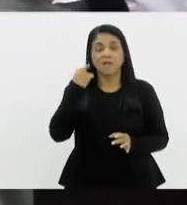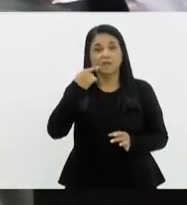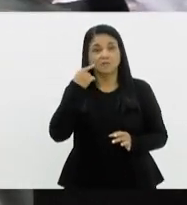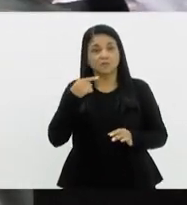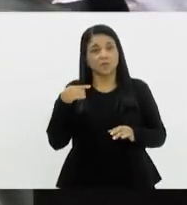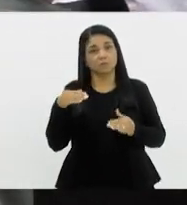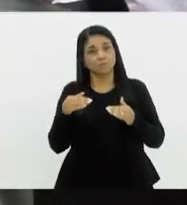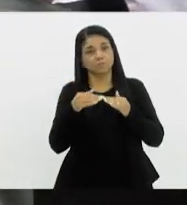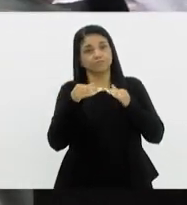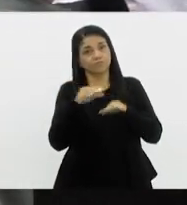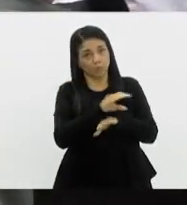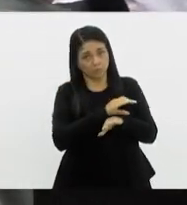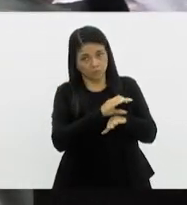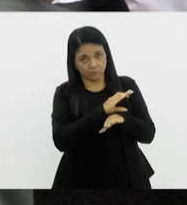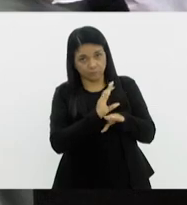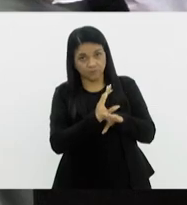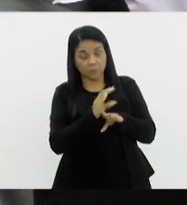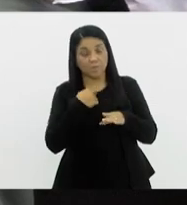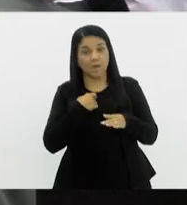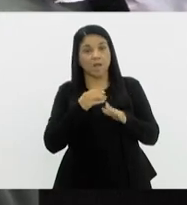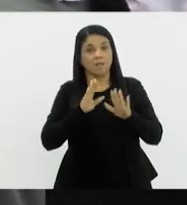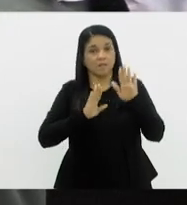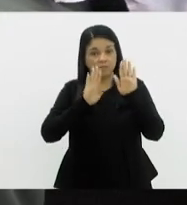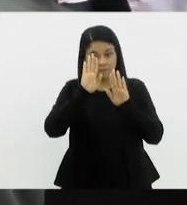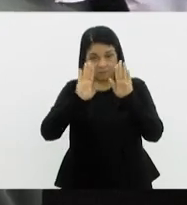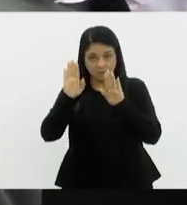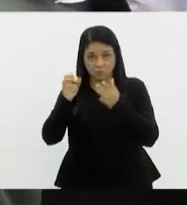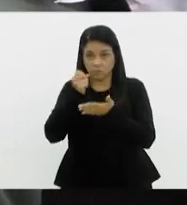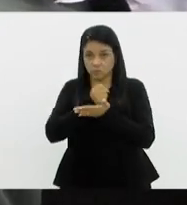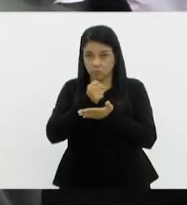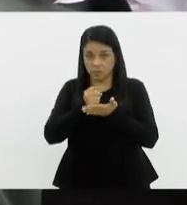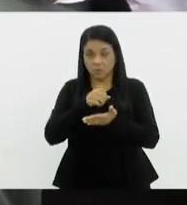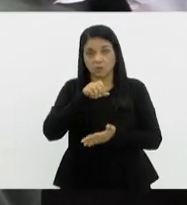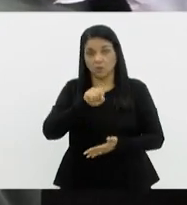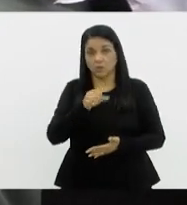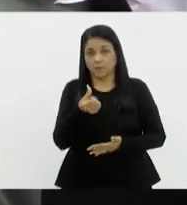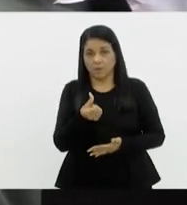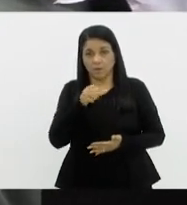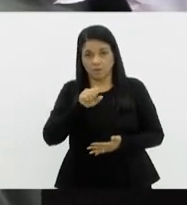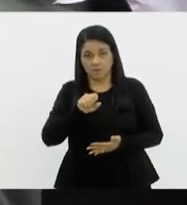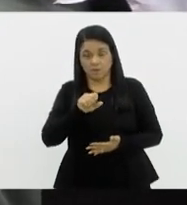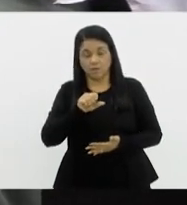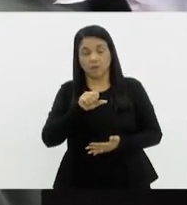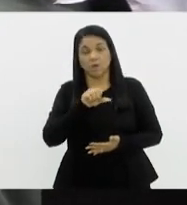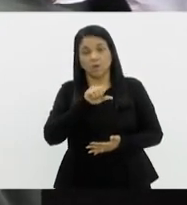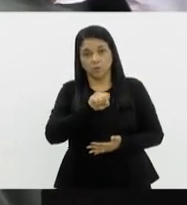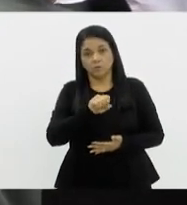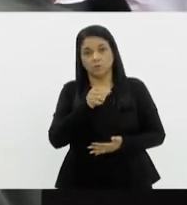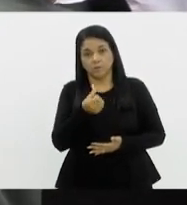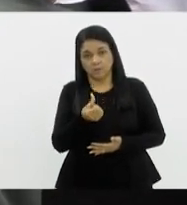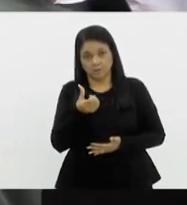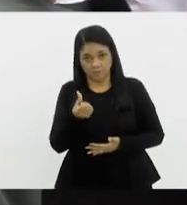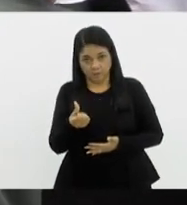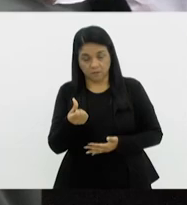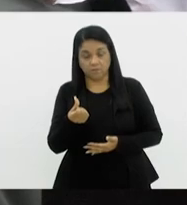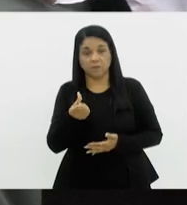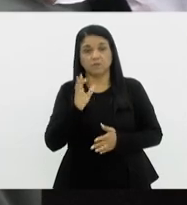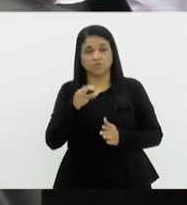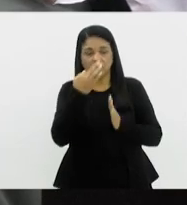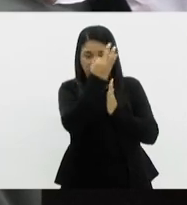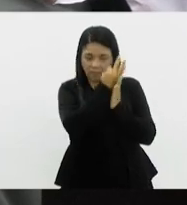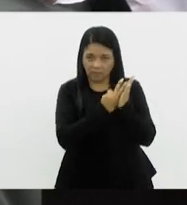constitucionalista. A lei das licitações e contratos, 8666, que é citada no texto, ela já